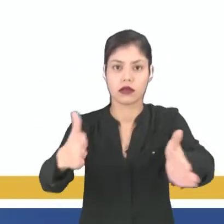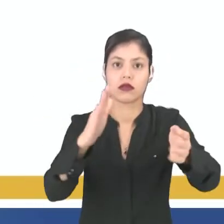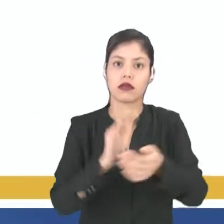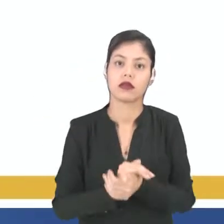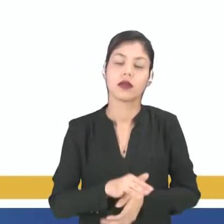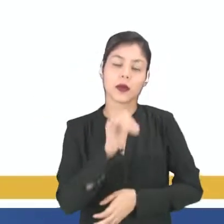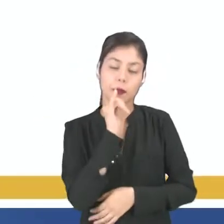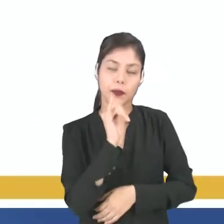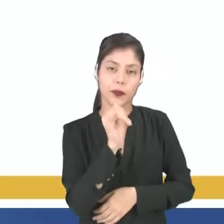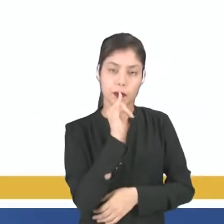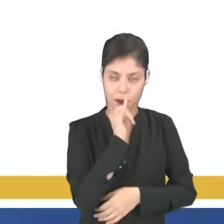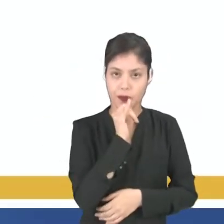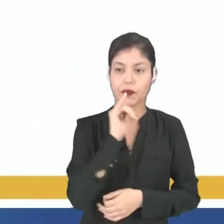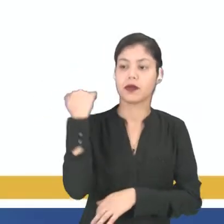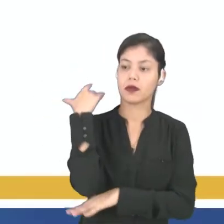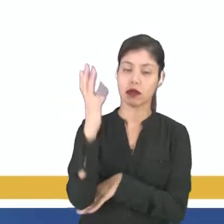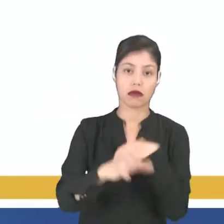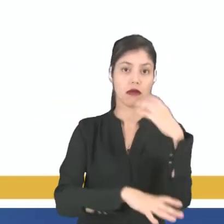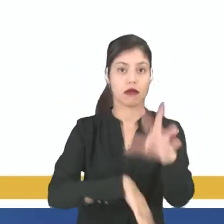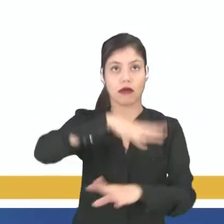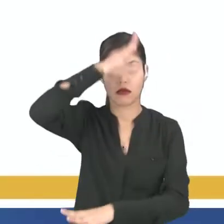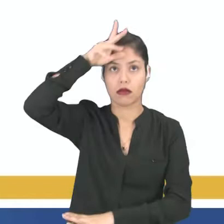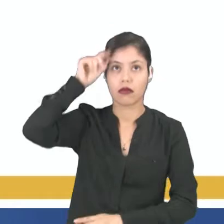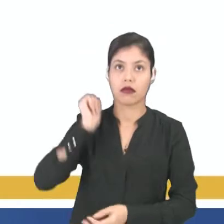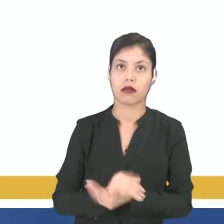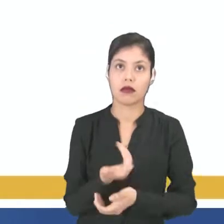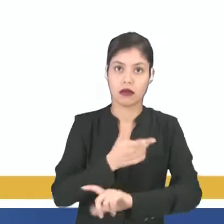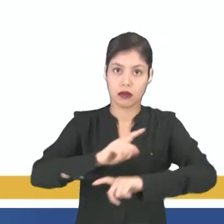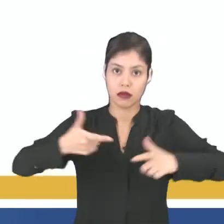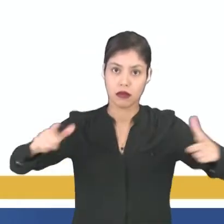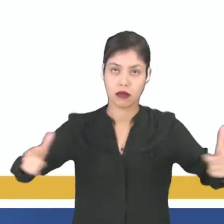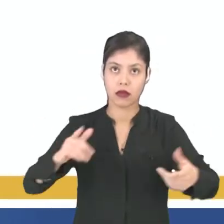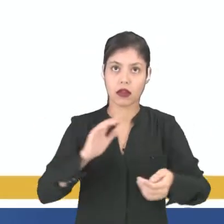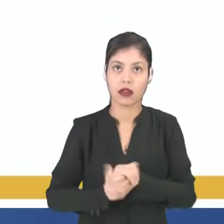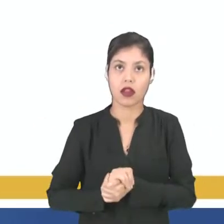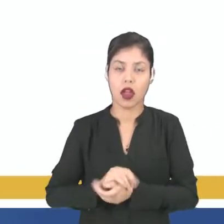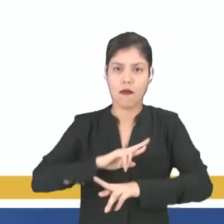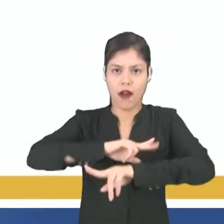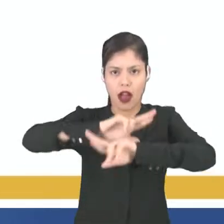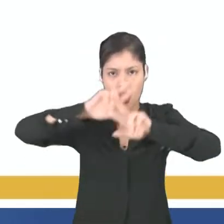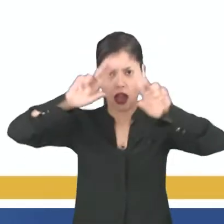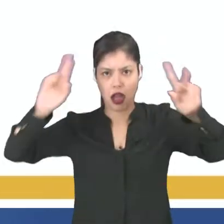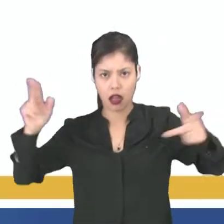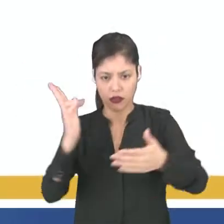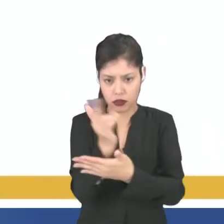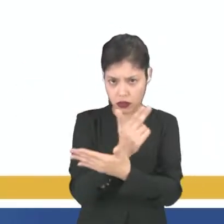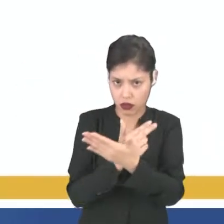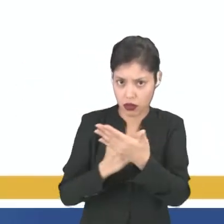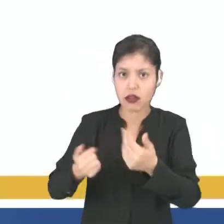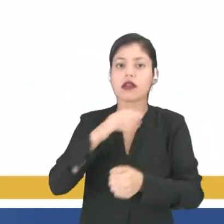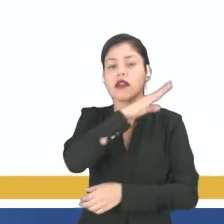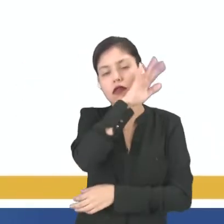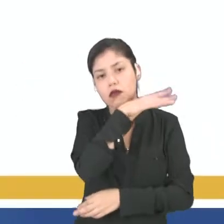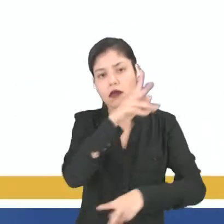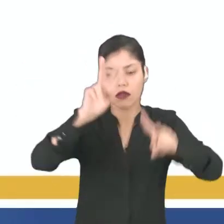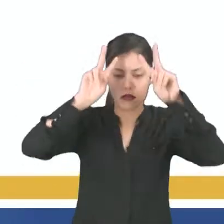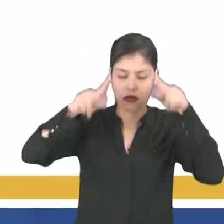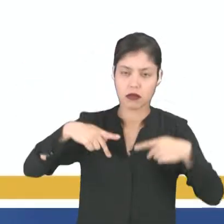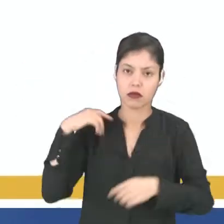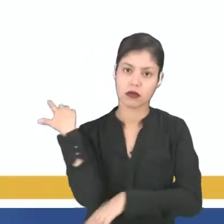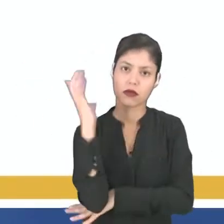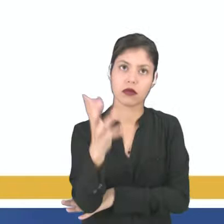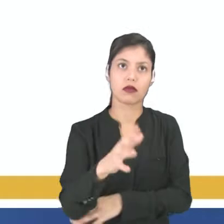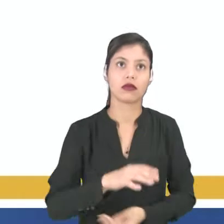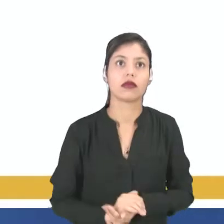floresta amazônica. É considerada a região de maior biodiversidade do planeta e o maior bioma do Brasil. Não